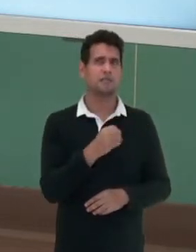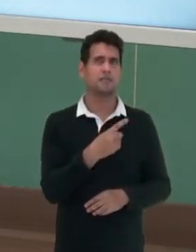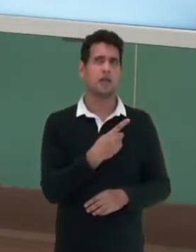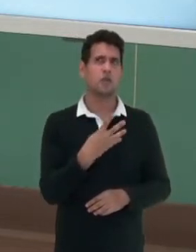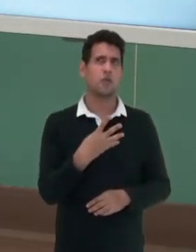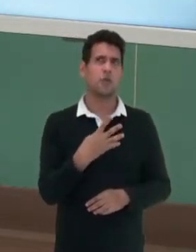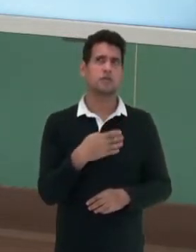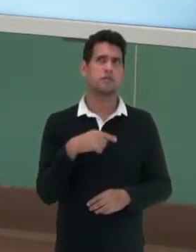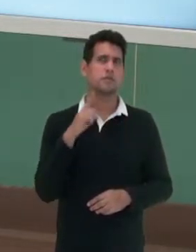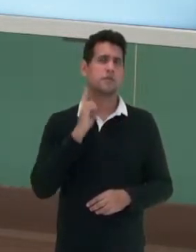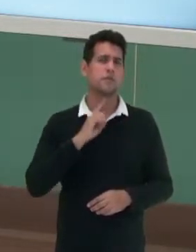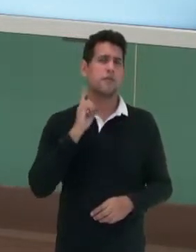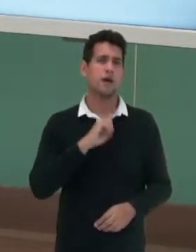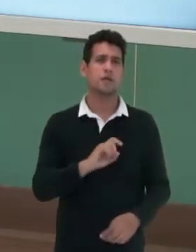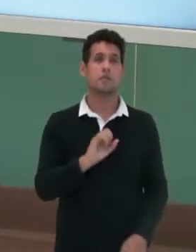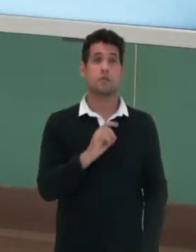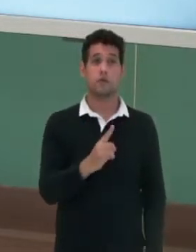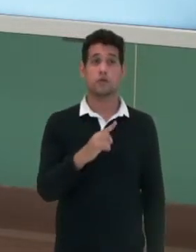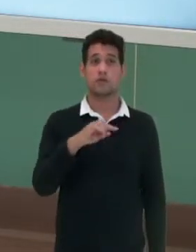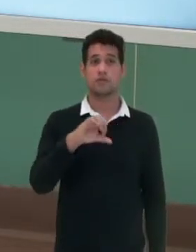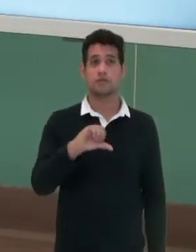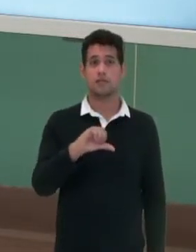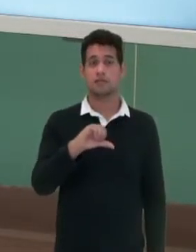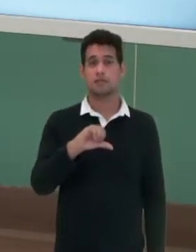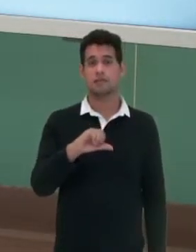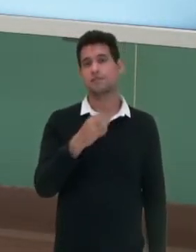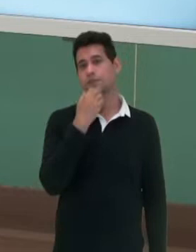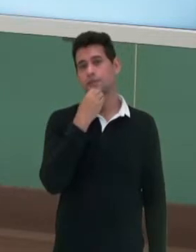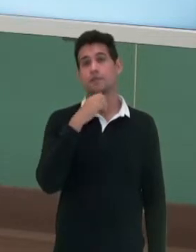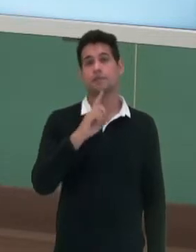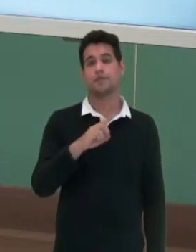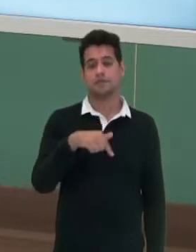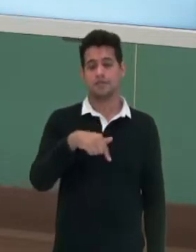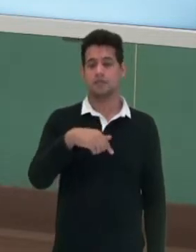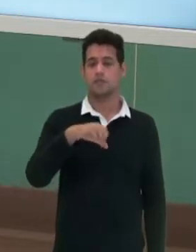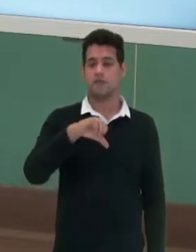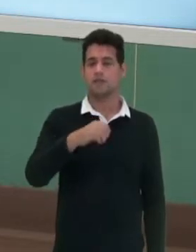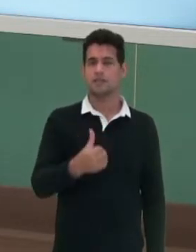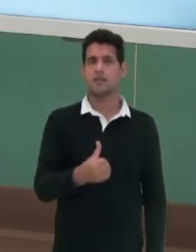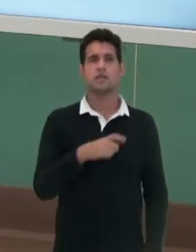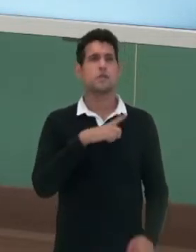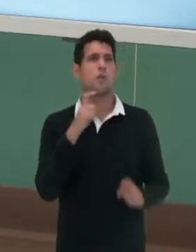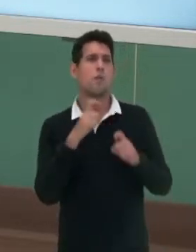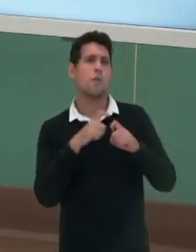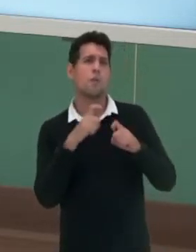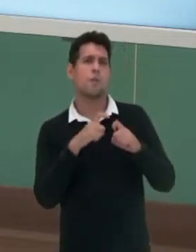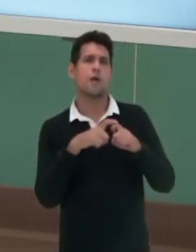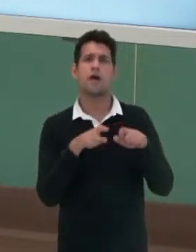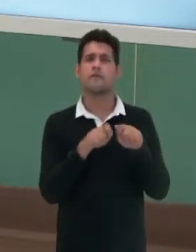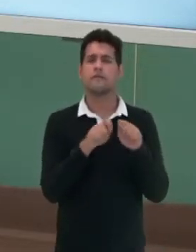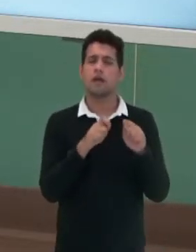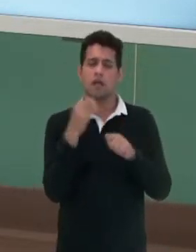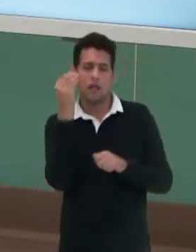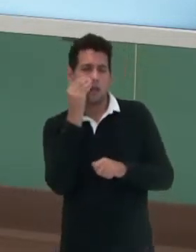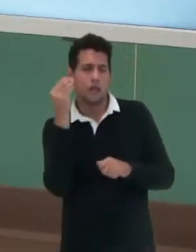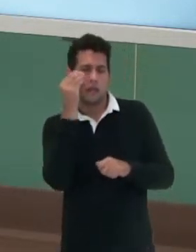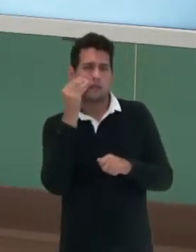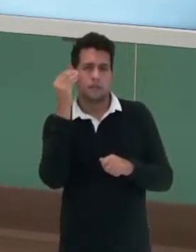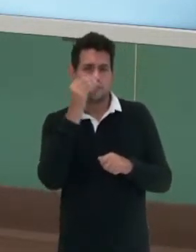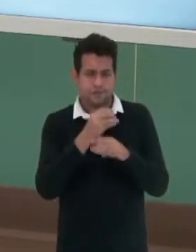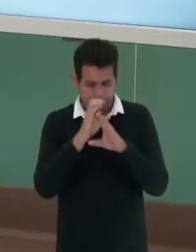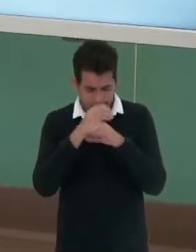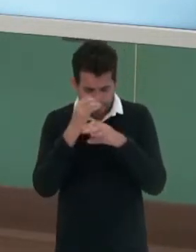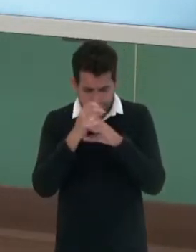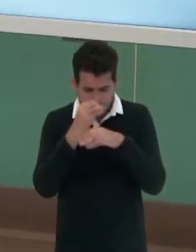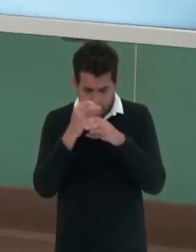de maio de 1976, existia um médico, o Dr. Edward Jenner, e ele realizou um experimento. Então, o